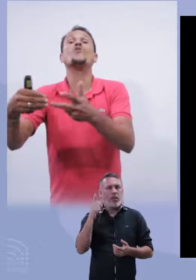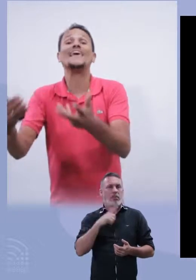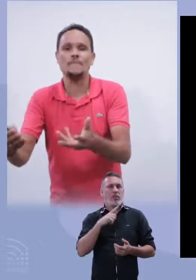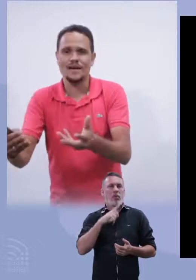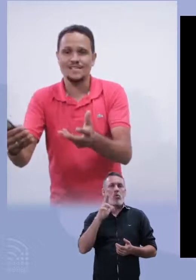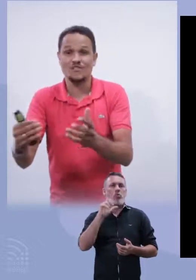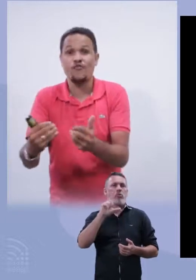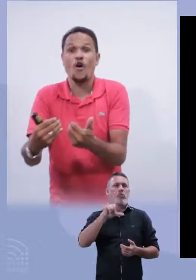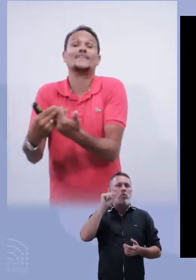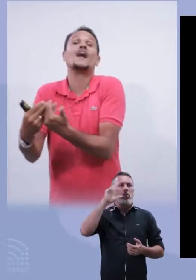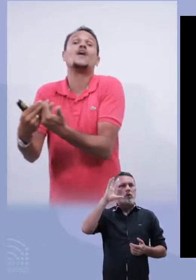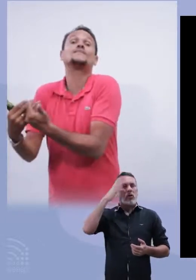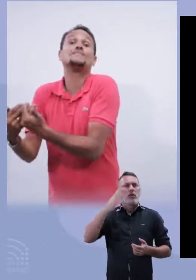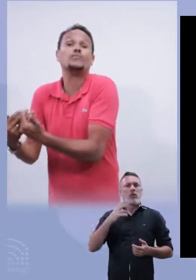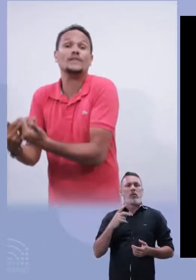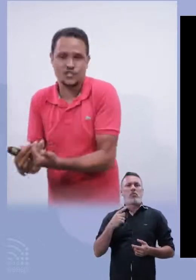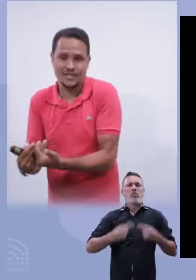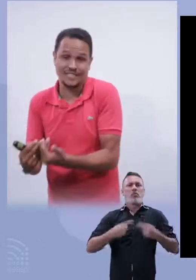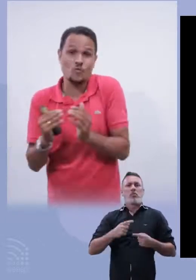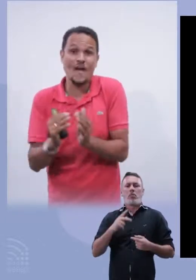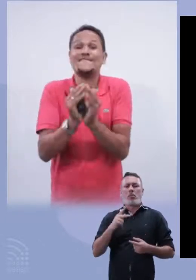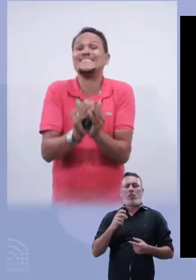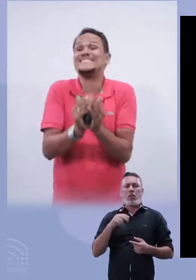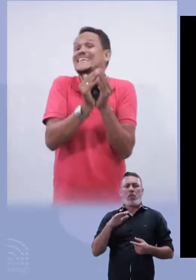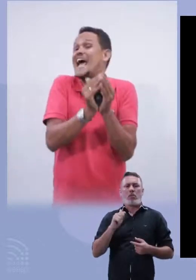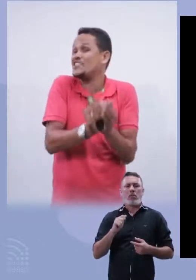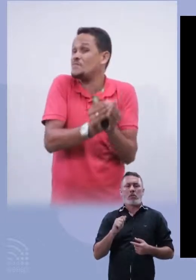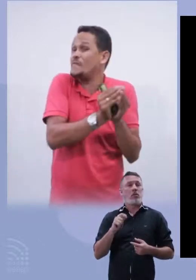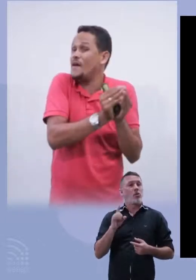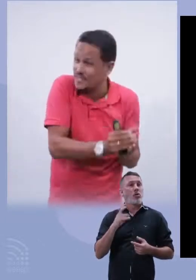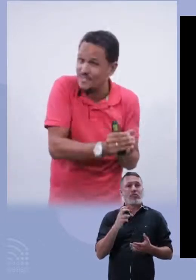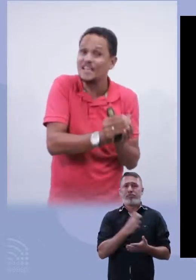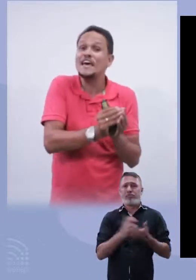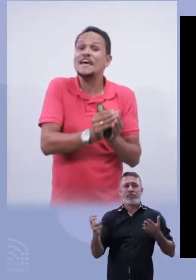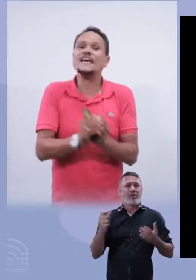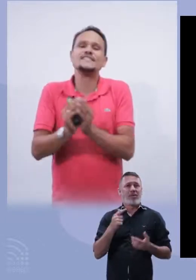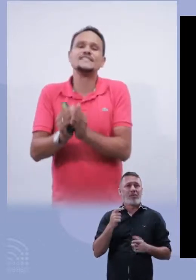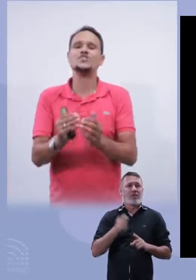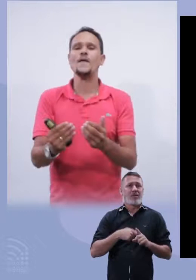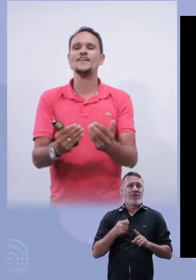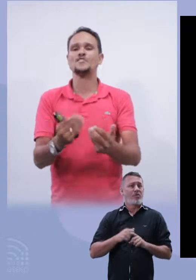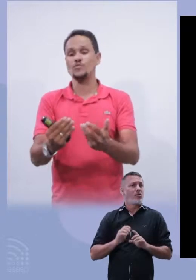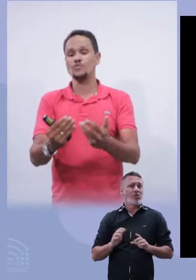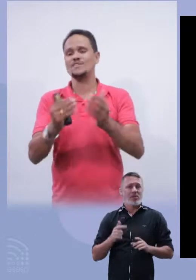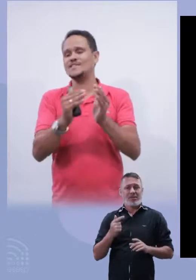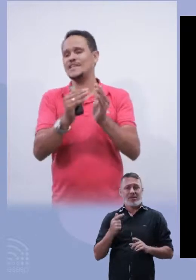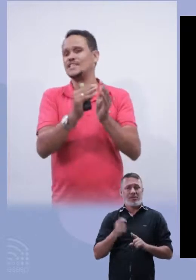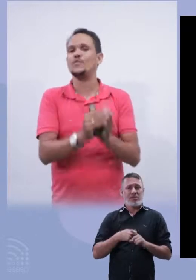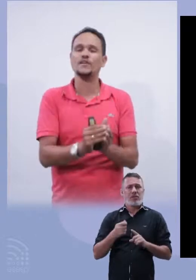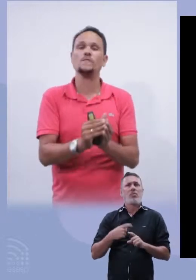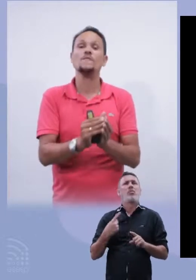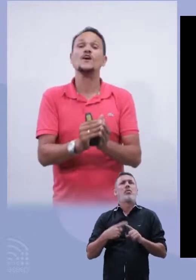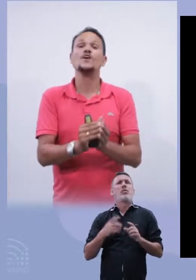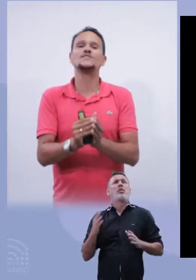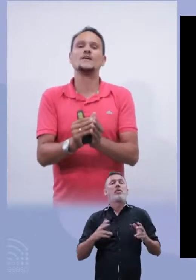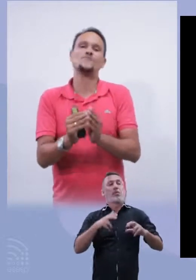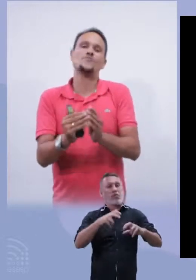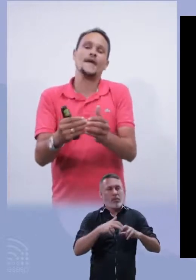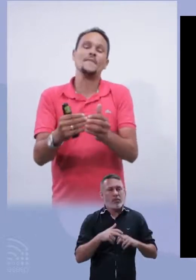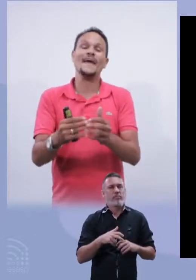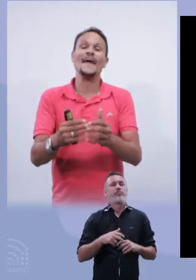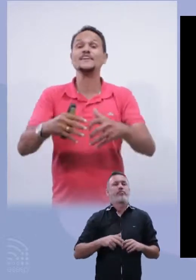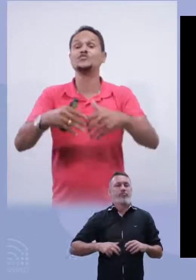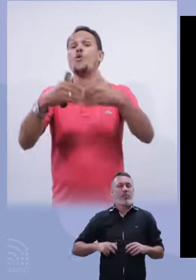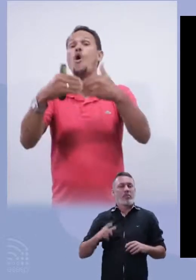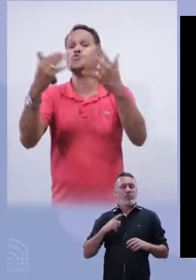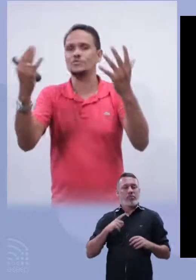medidas polêmicas fora da órbita política. Tanto é que ele vai ficar 7 meses. E esses 7 meses, muitas vezes, é atribuído justamente